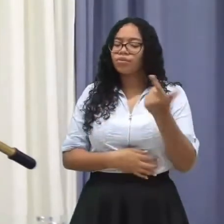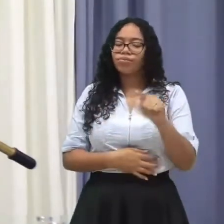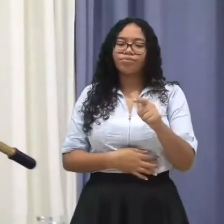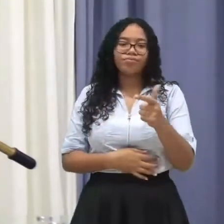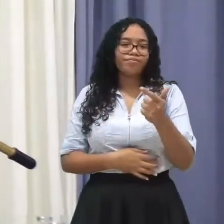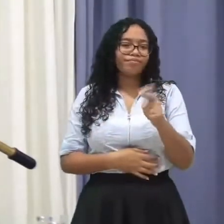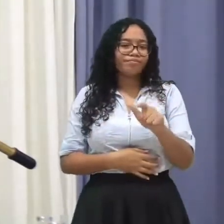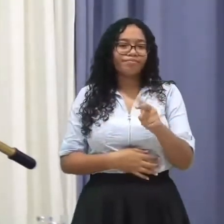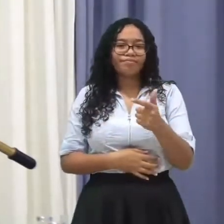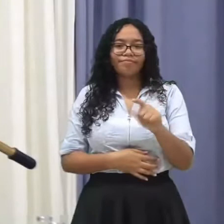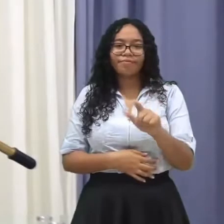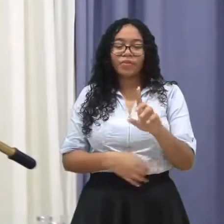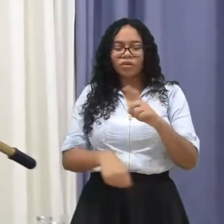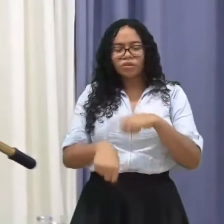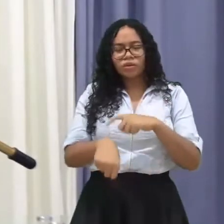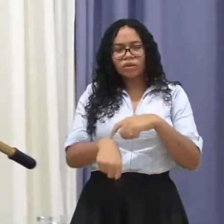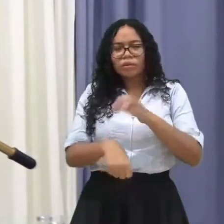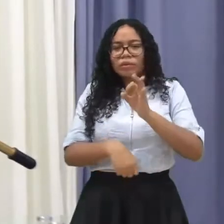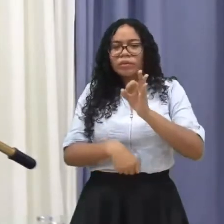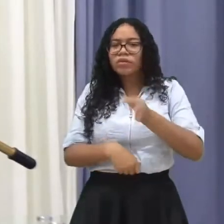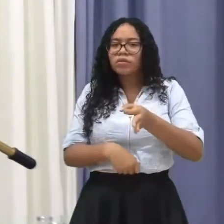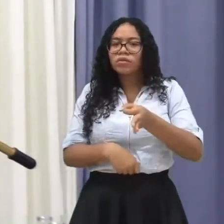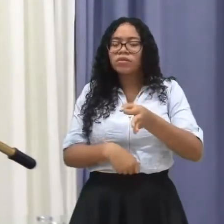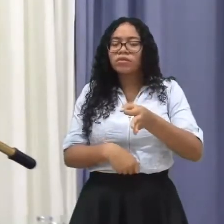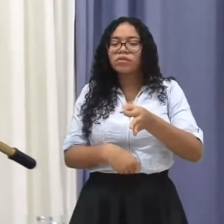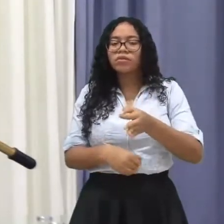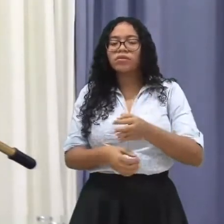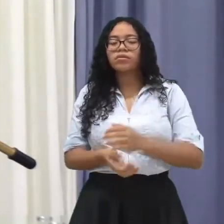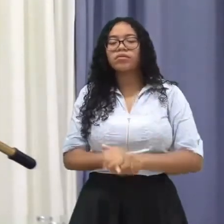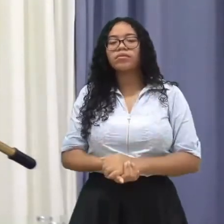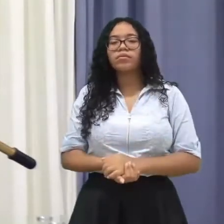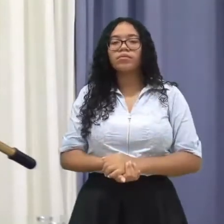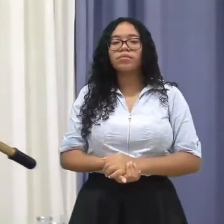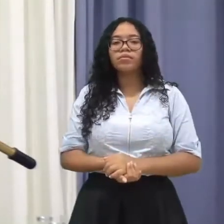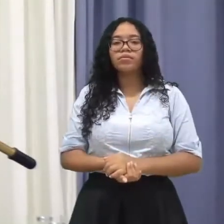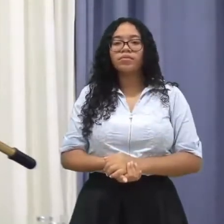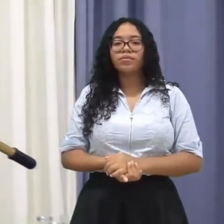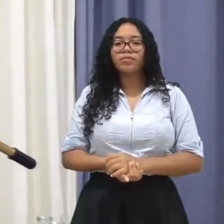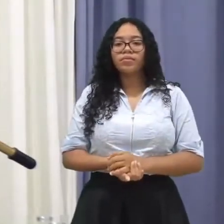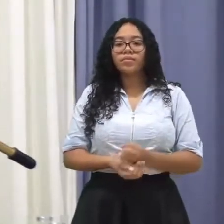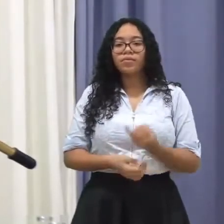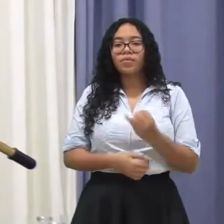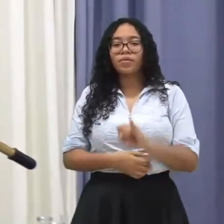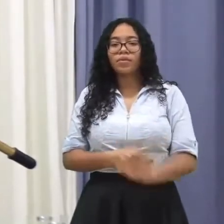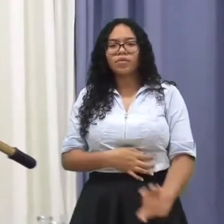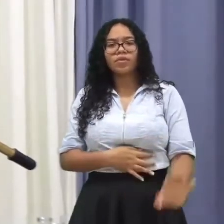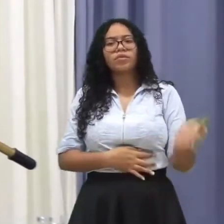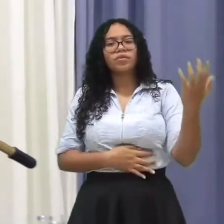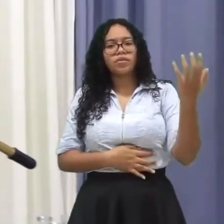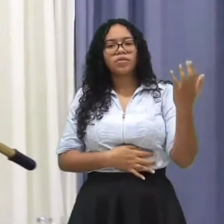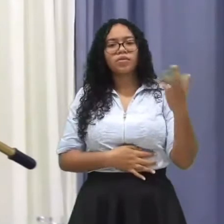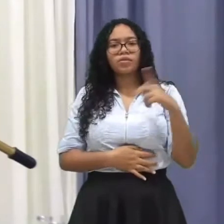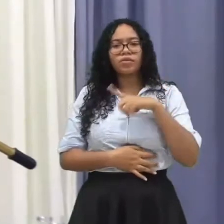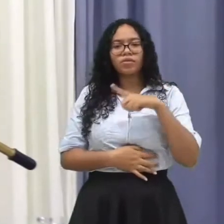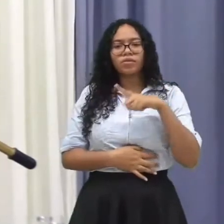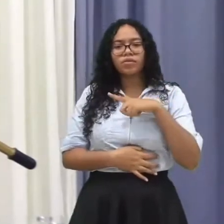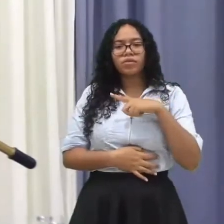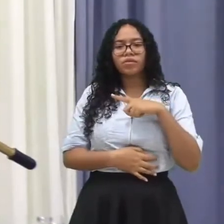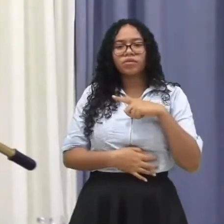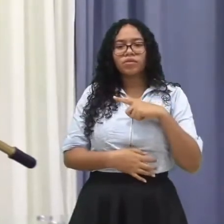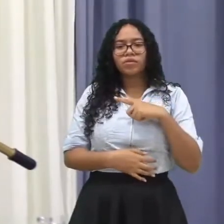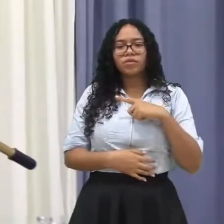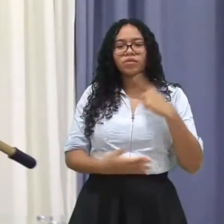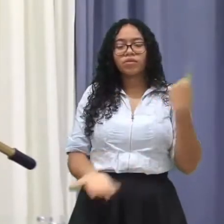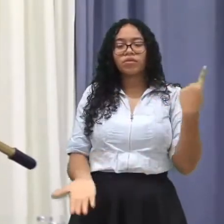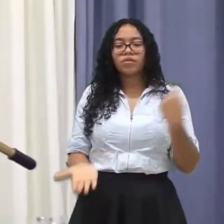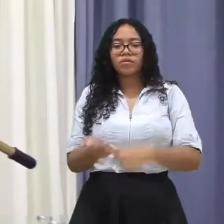um evento iminente. Se este evento tem sinal, ele deixa de ser iminente. E